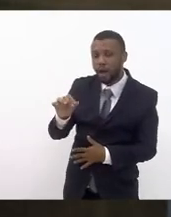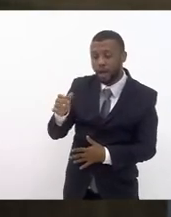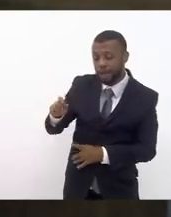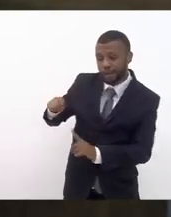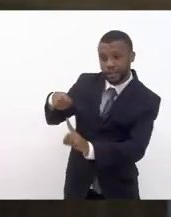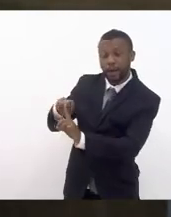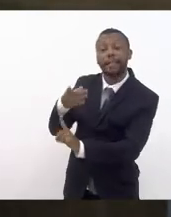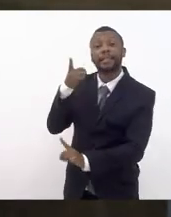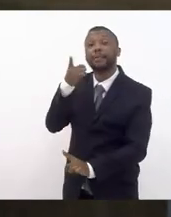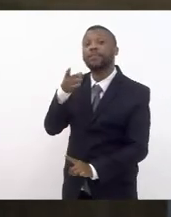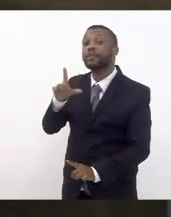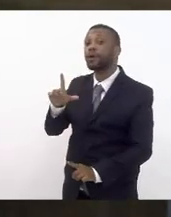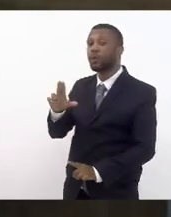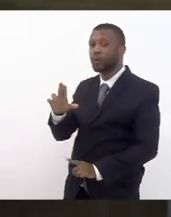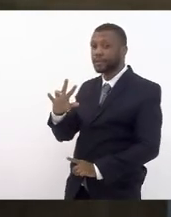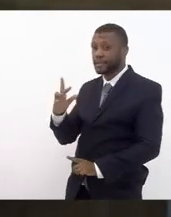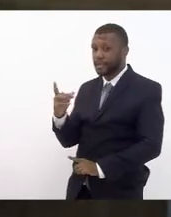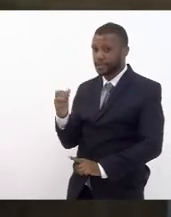deputada Lucinha.